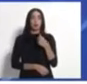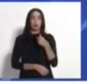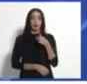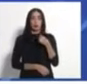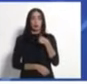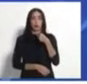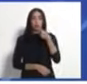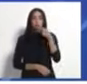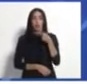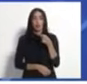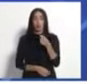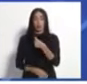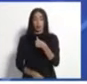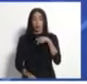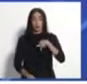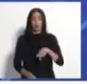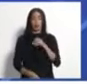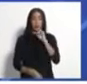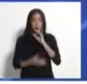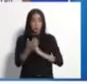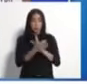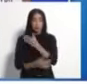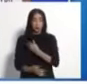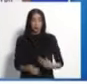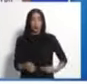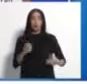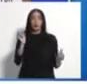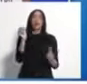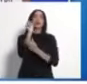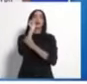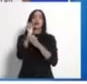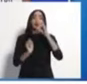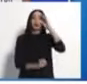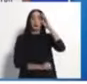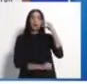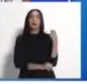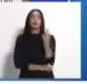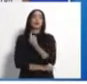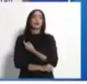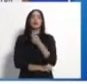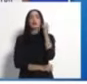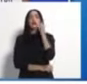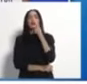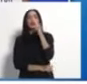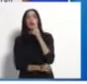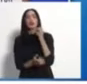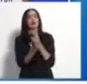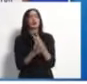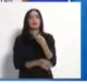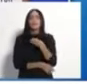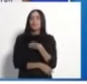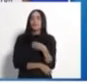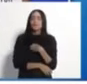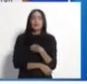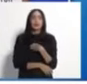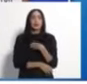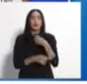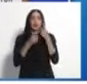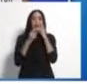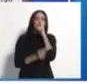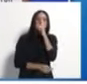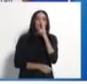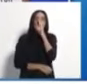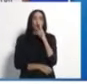Gostaria de dizer que no nosso governo a segurança é prioridade. Nós, como mulheres, sempre nos sentimos ameaçadas com a falta